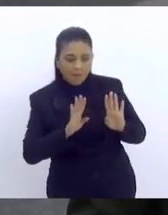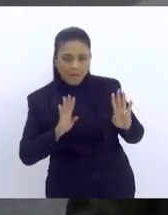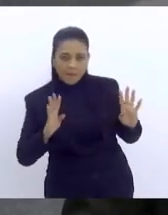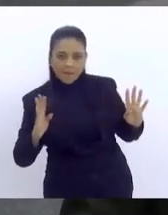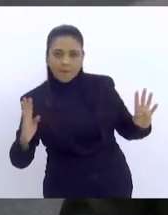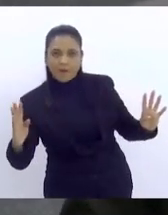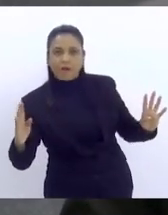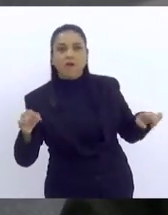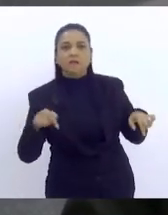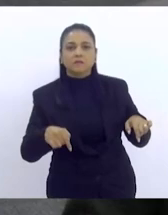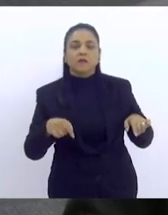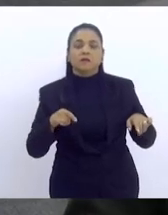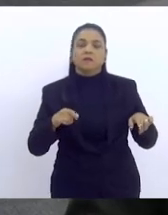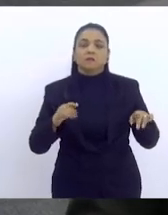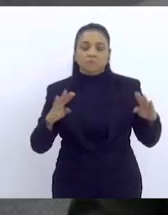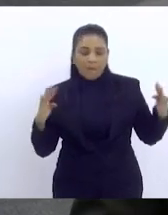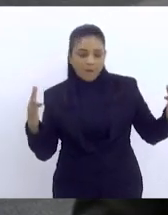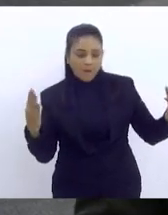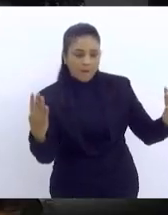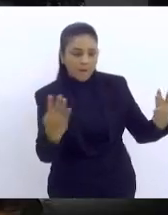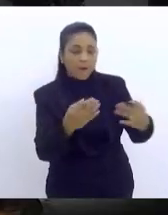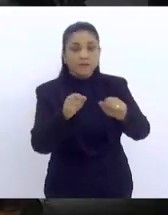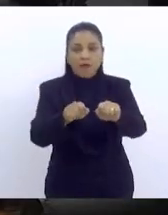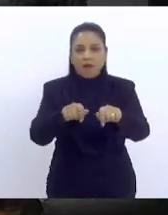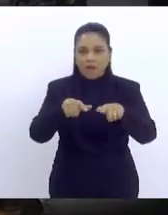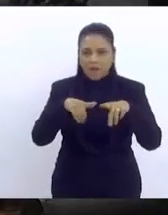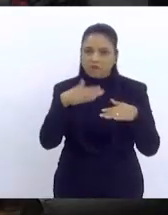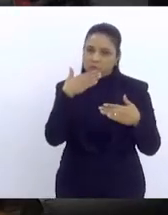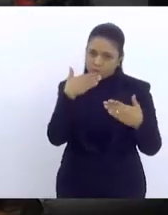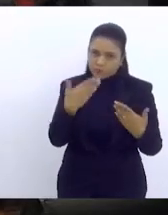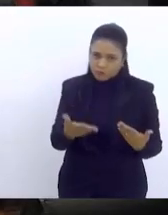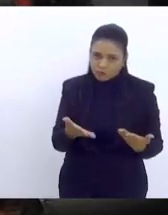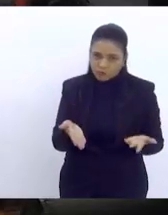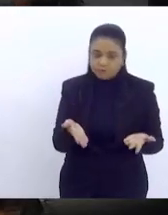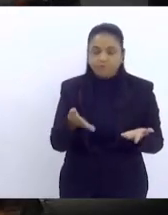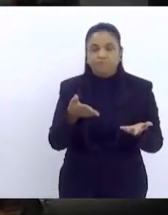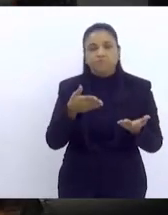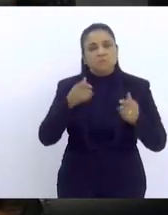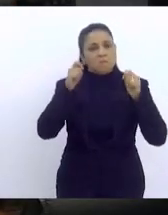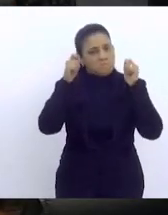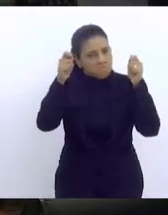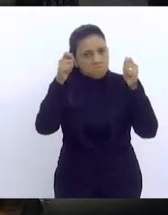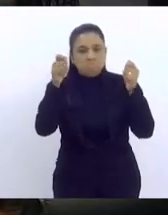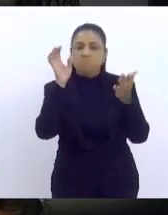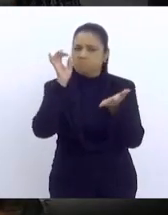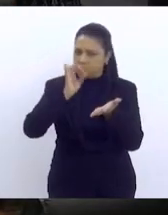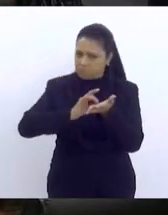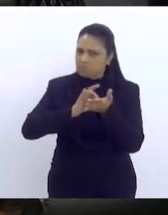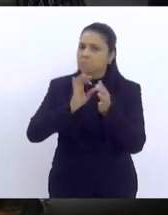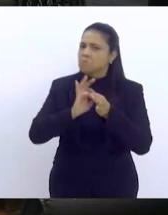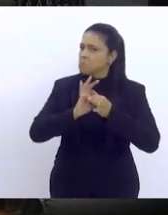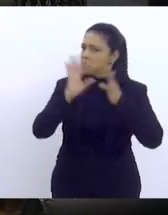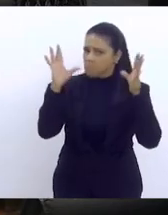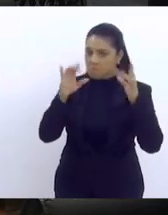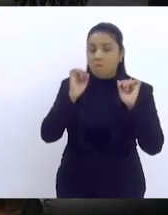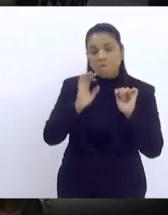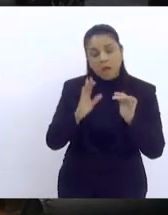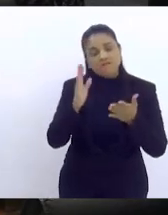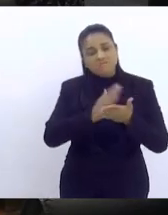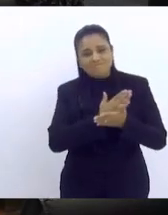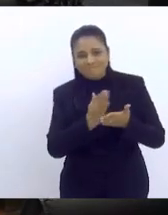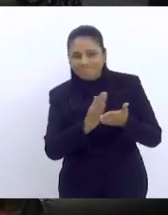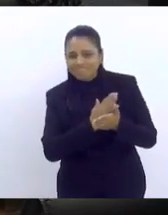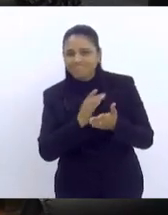manifestação nas imediações da casa Presidente todas as manifestações são legítimas mas infelizmente algumas delas